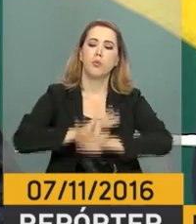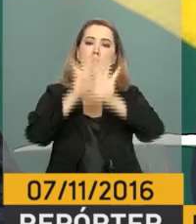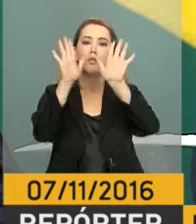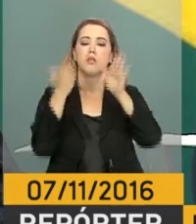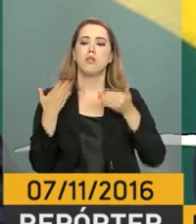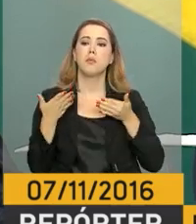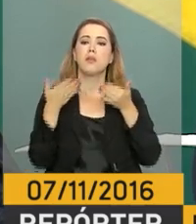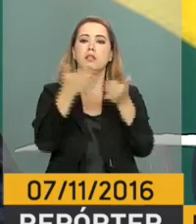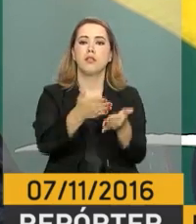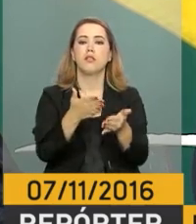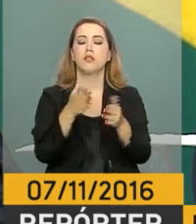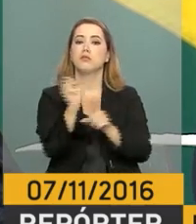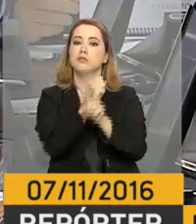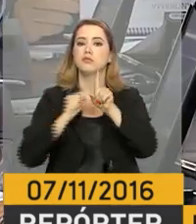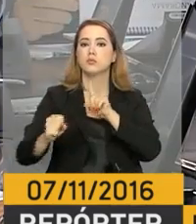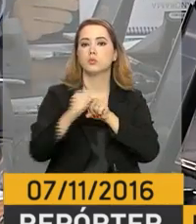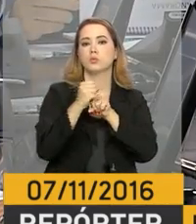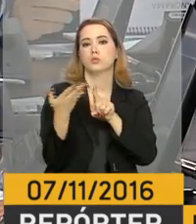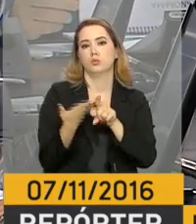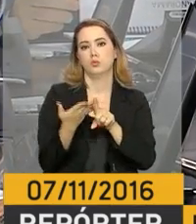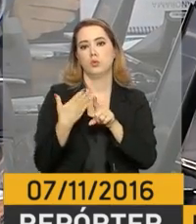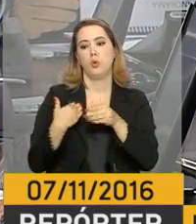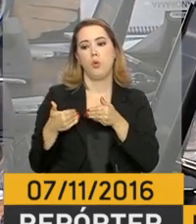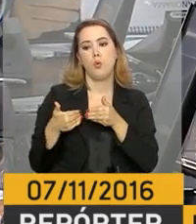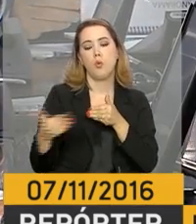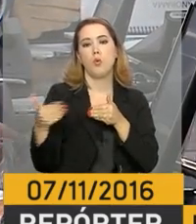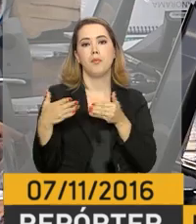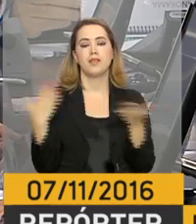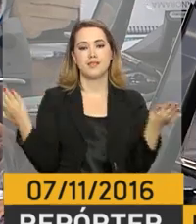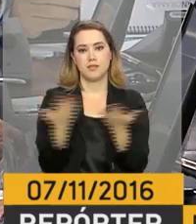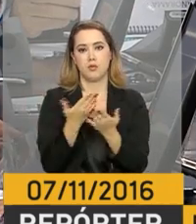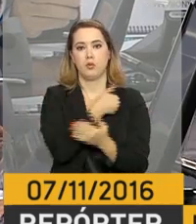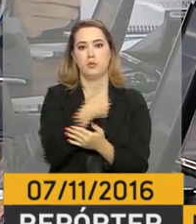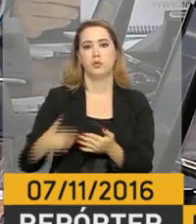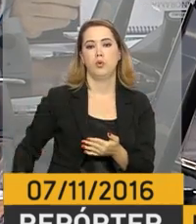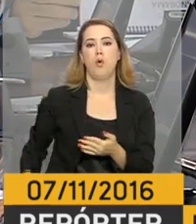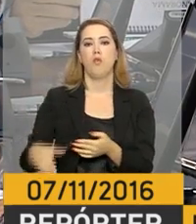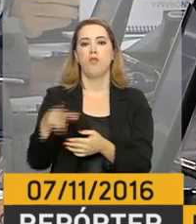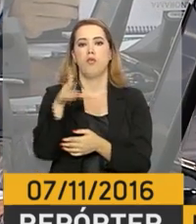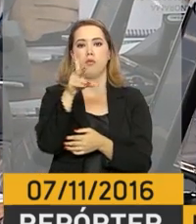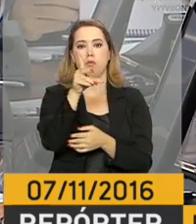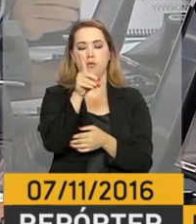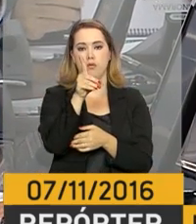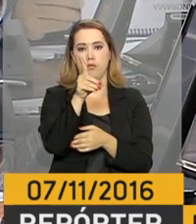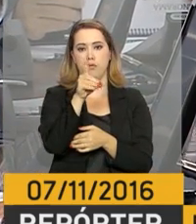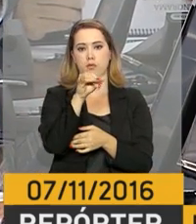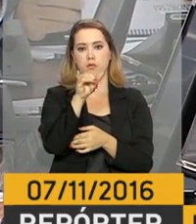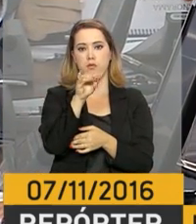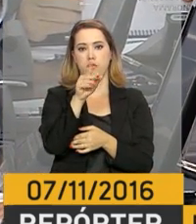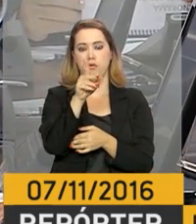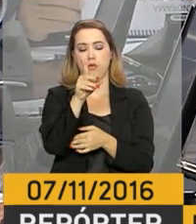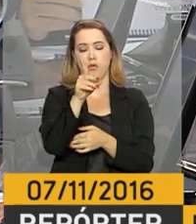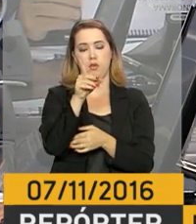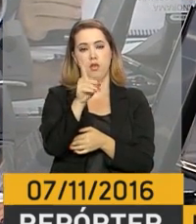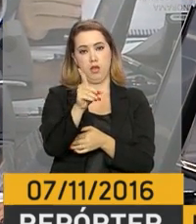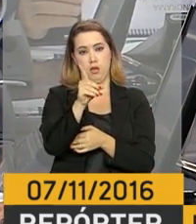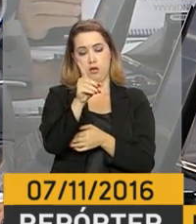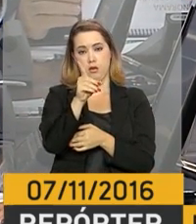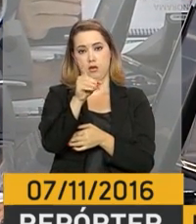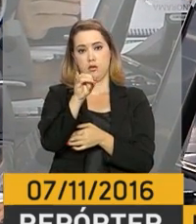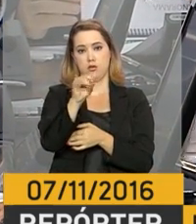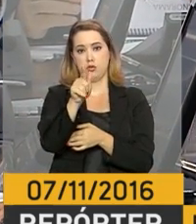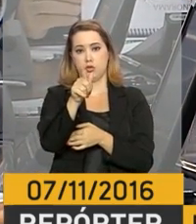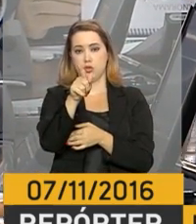social, inaugura, por assim dizer, o governo digital, porque nós estamos inaugurando um aplicativo que se chama